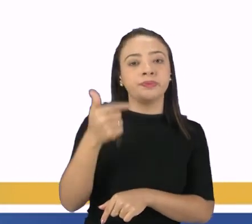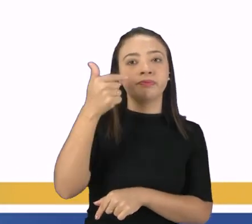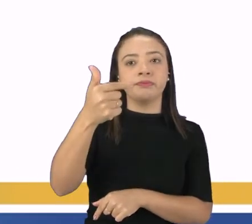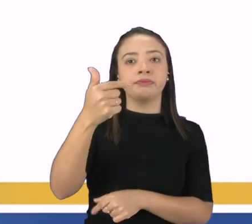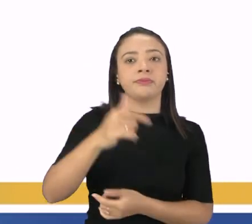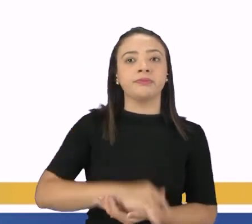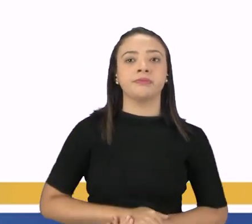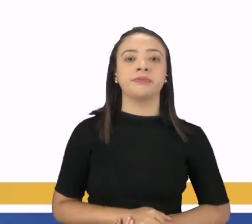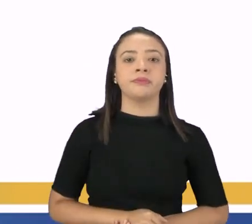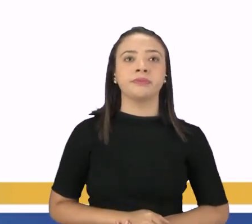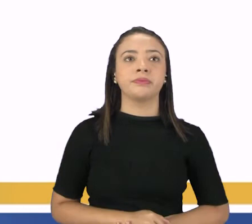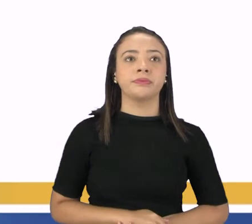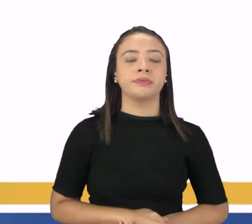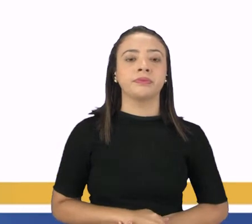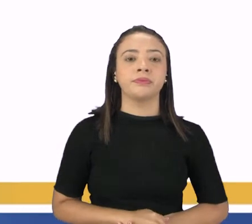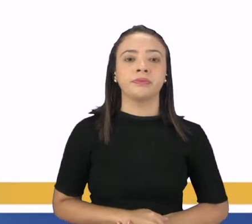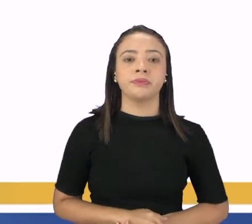quadrados.